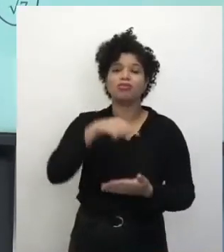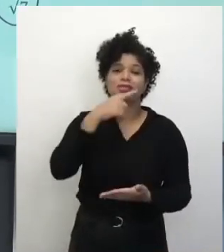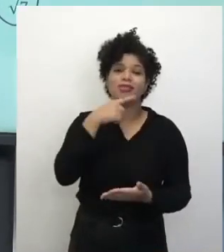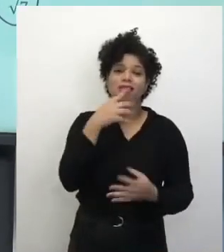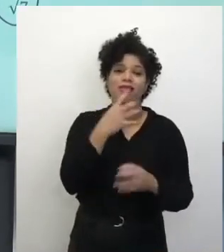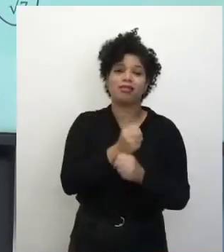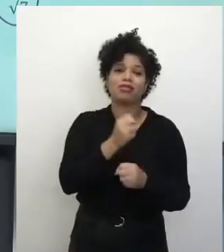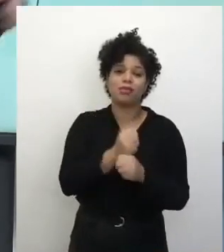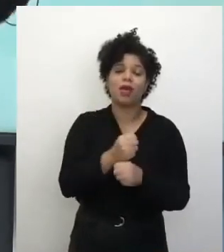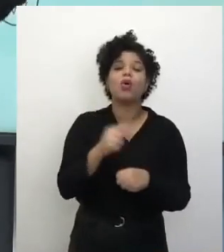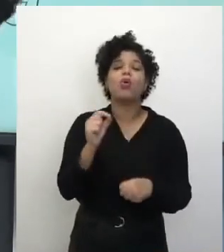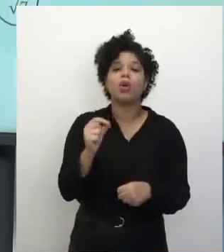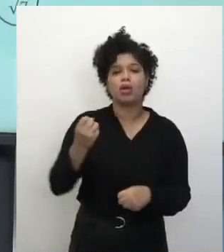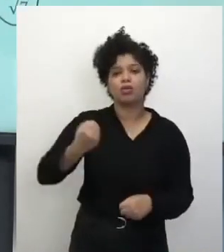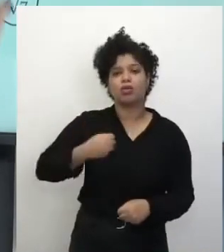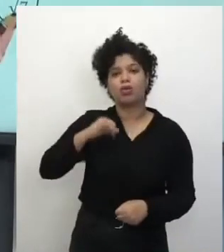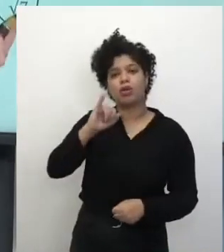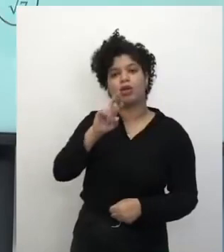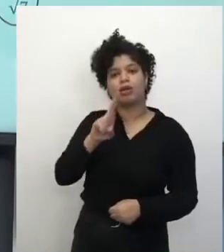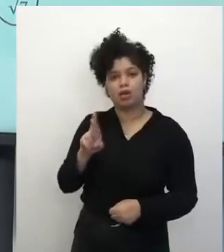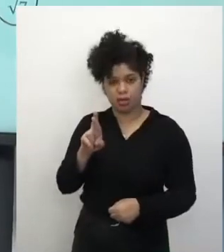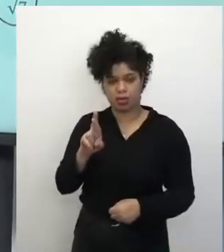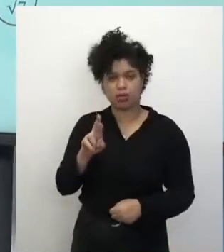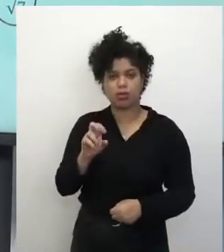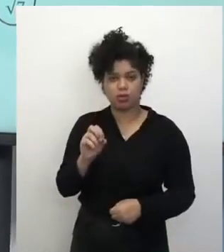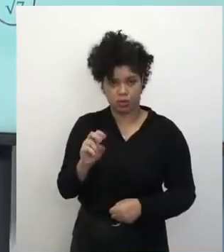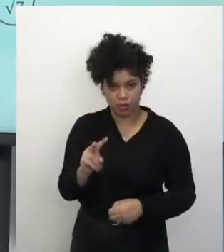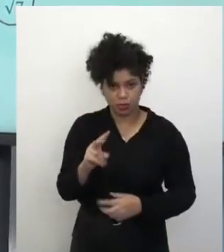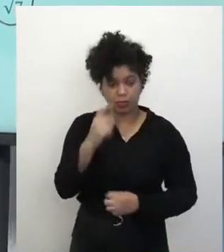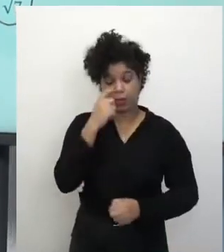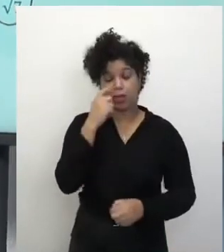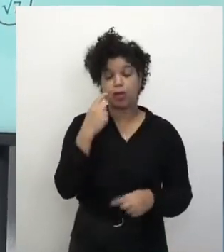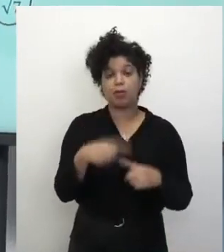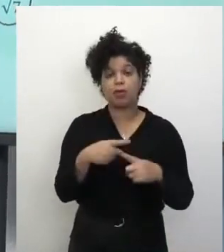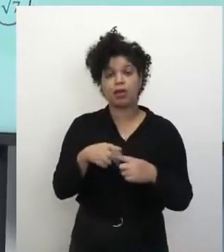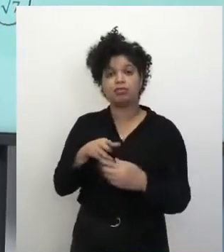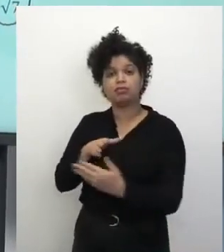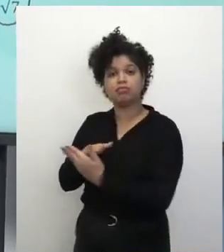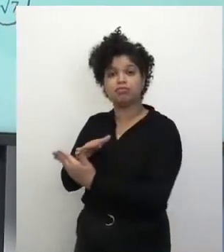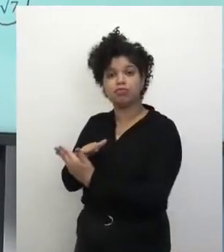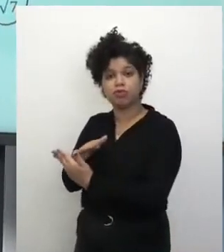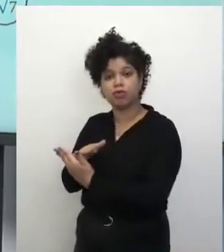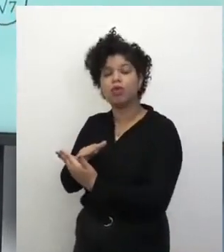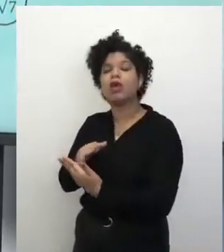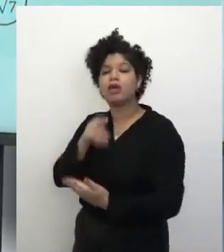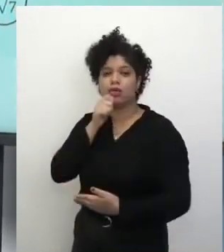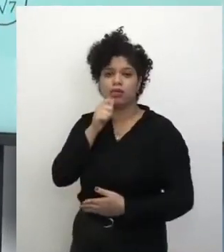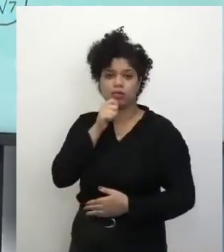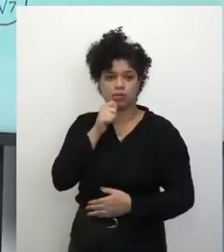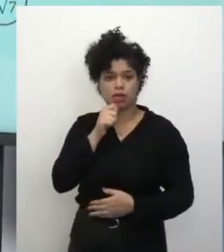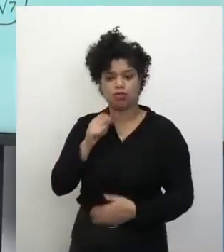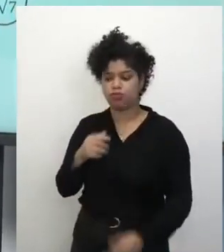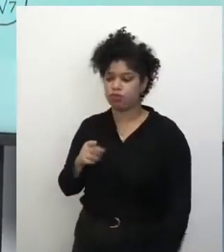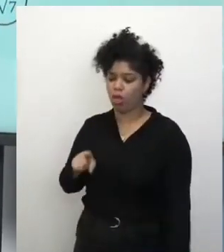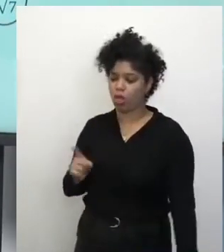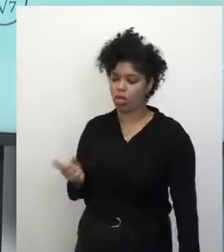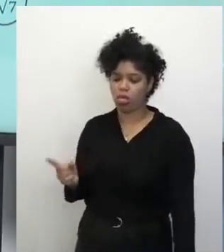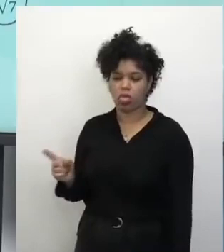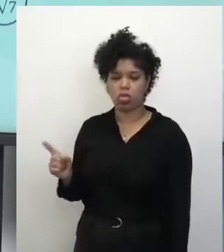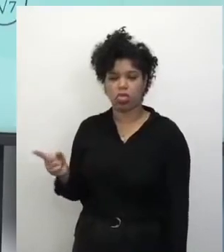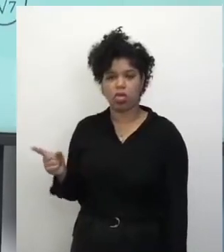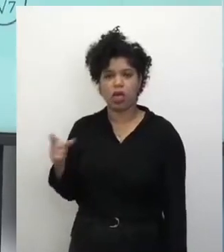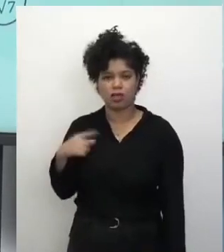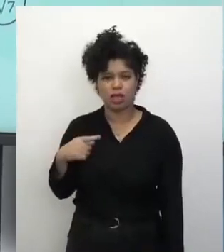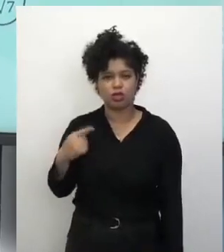vírgula, que ele é infinito e não é periódico. Ou seja, não tem fim e não tem ninguém repetindo. Pode ter um número ou outro repetindo, mas não